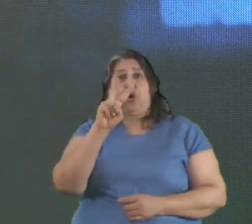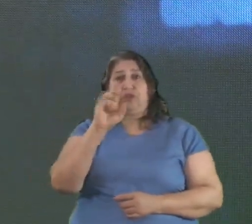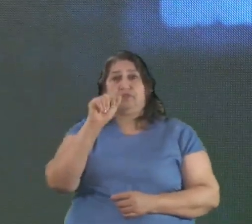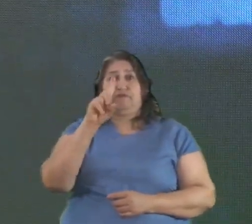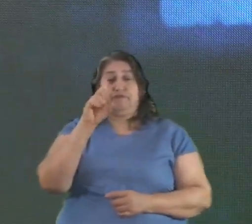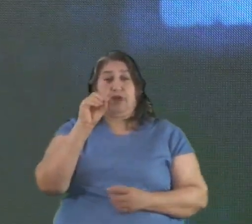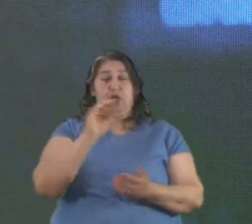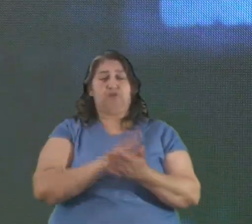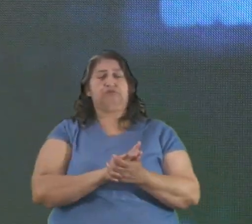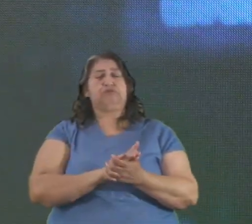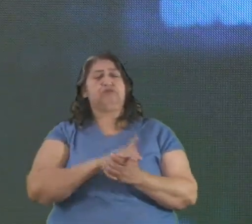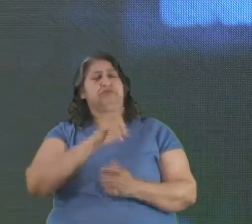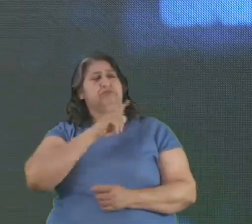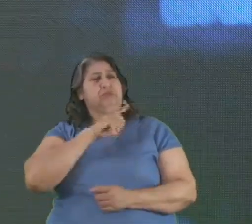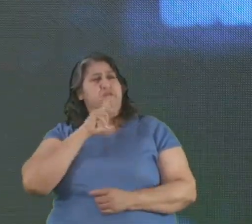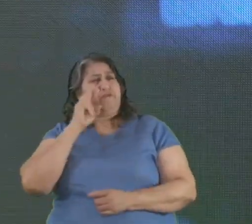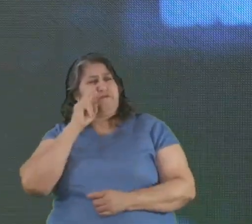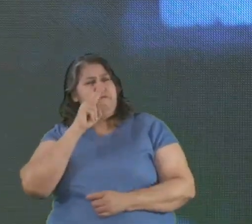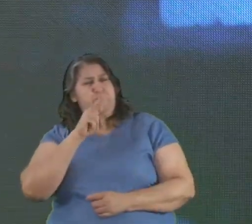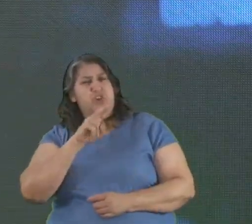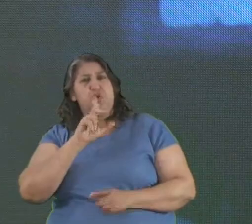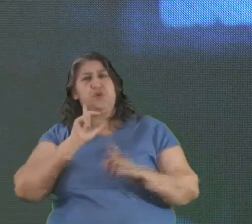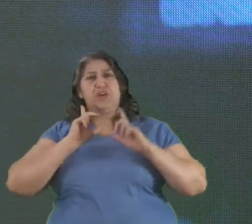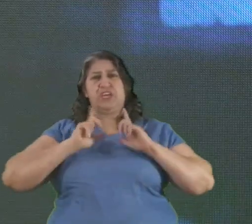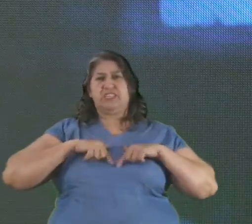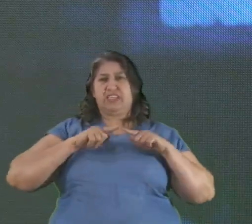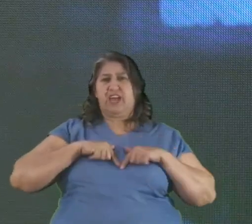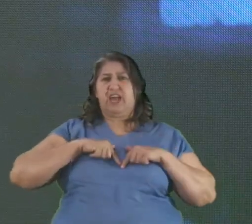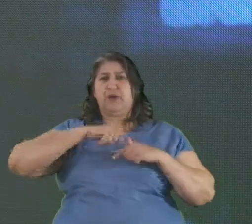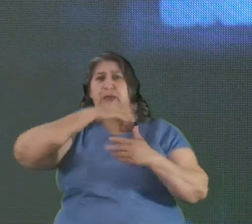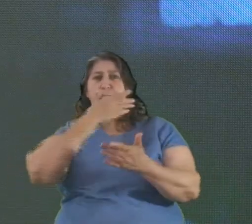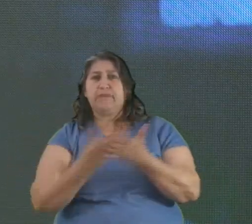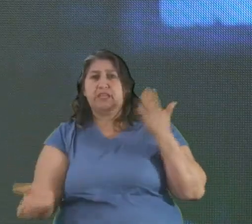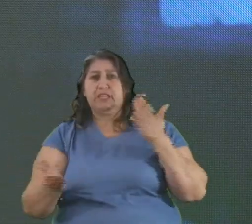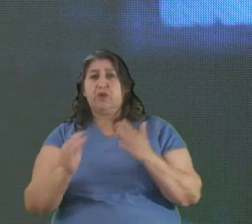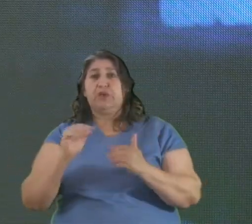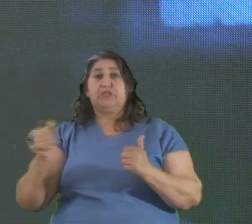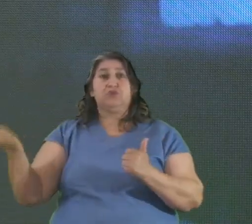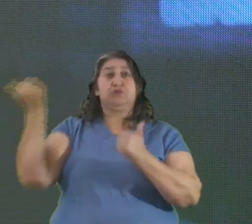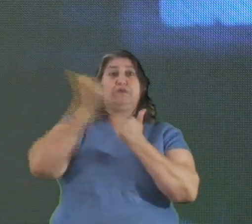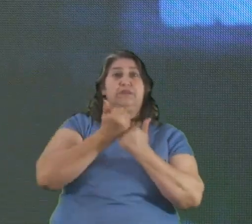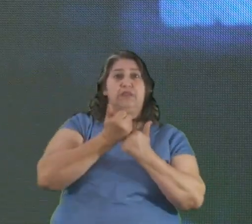votação viu que Israel ia perder, suspendeu a votação,